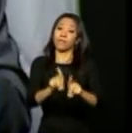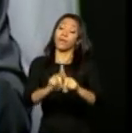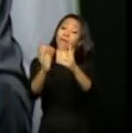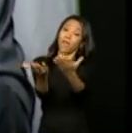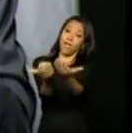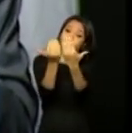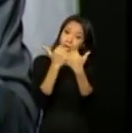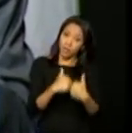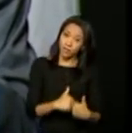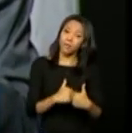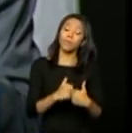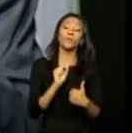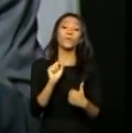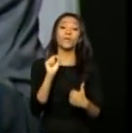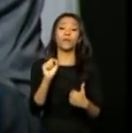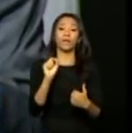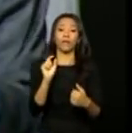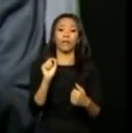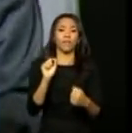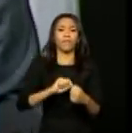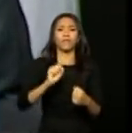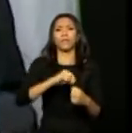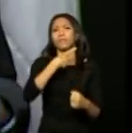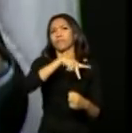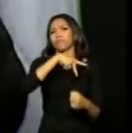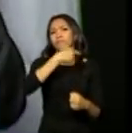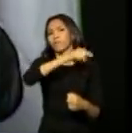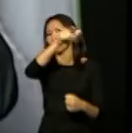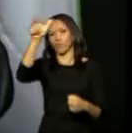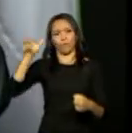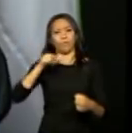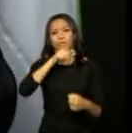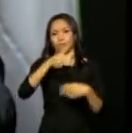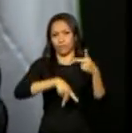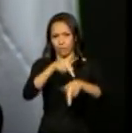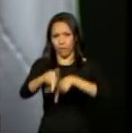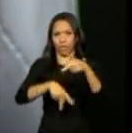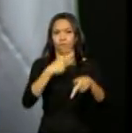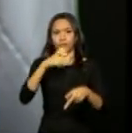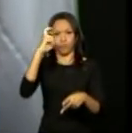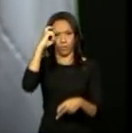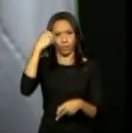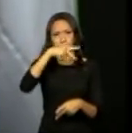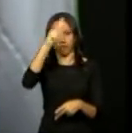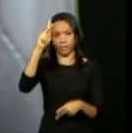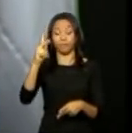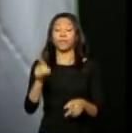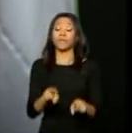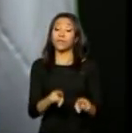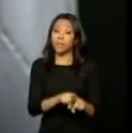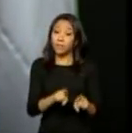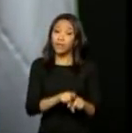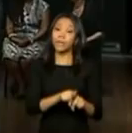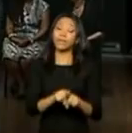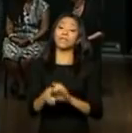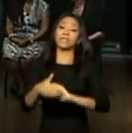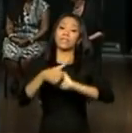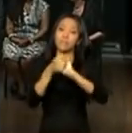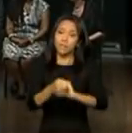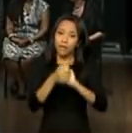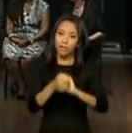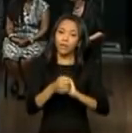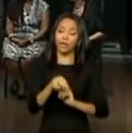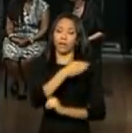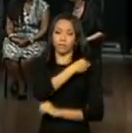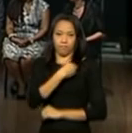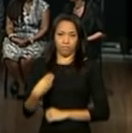carinho o que é produzido pelos outros povos. Queria saudar os ministros aqui presentes, o apoio